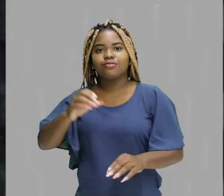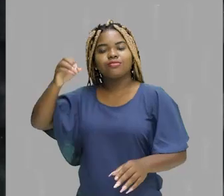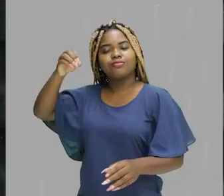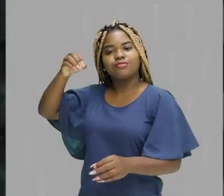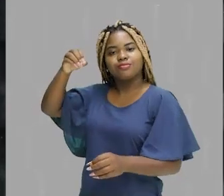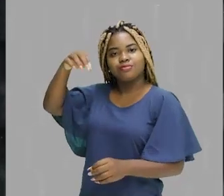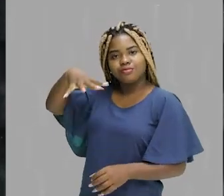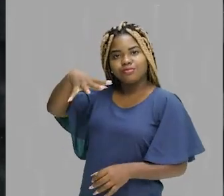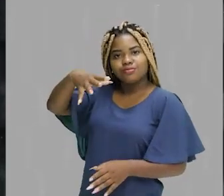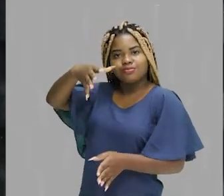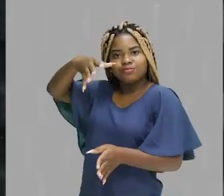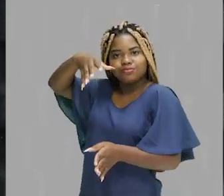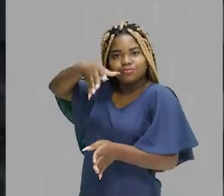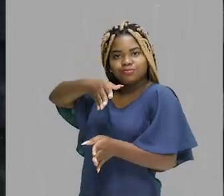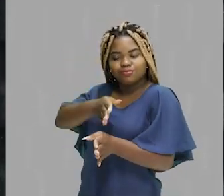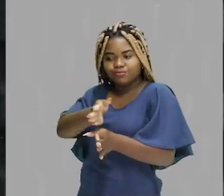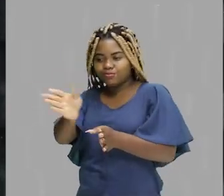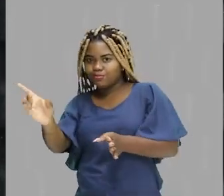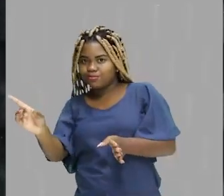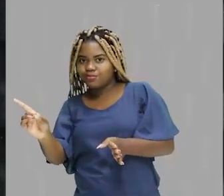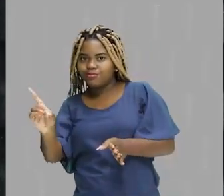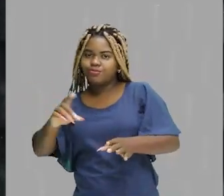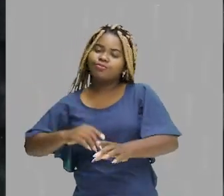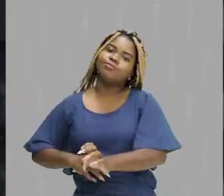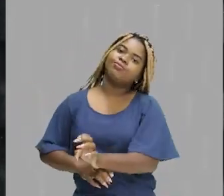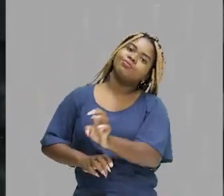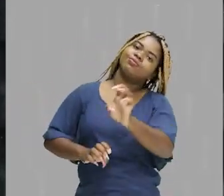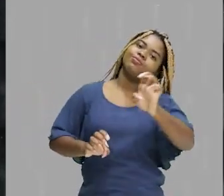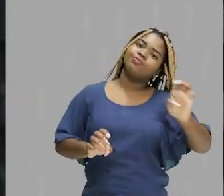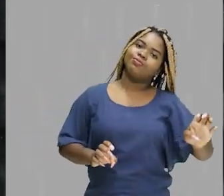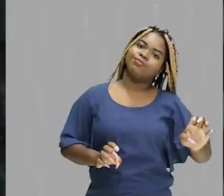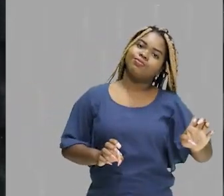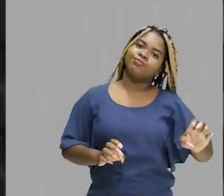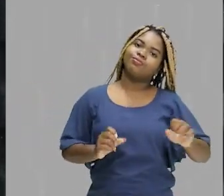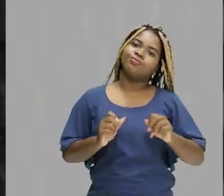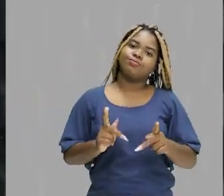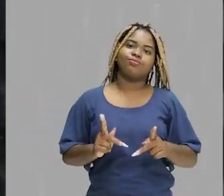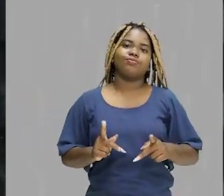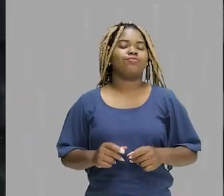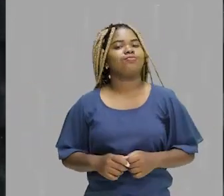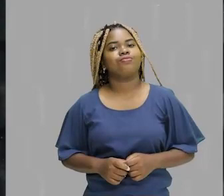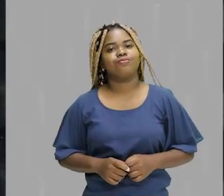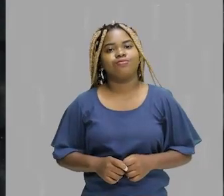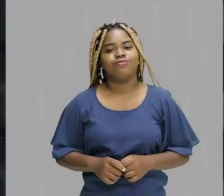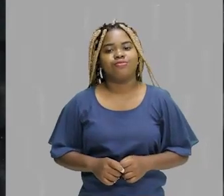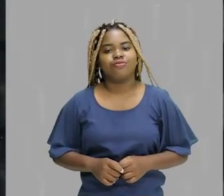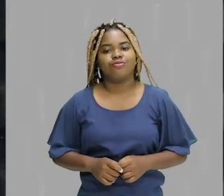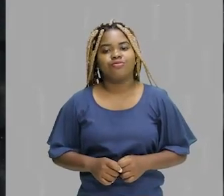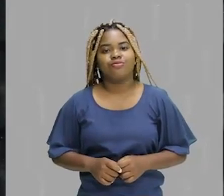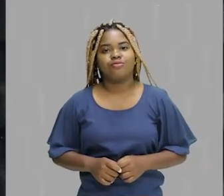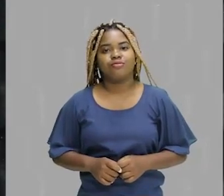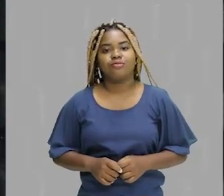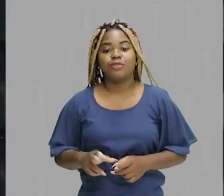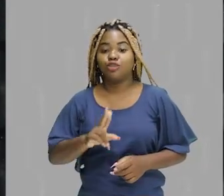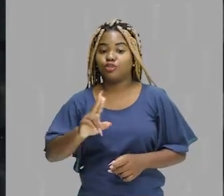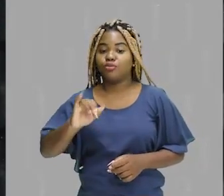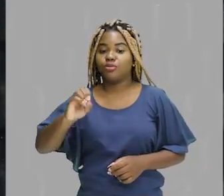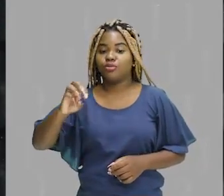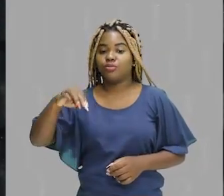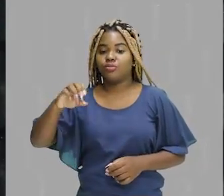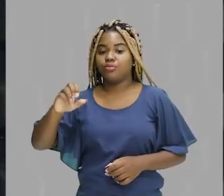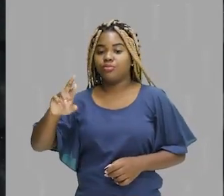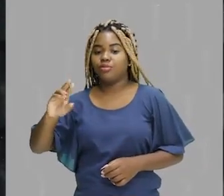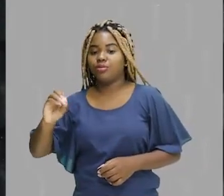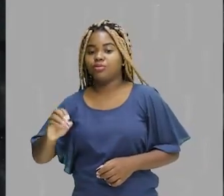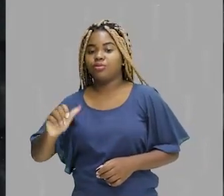luz polarizada. Um vai desviar para a direita e o outro vai desviar para a esquerda. Eles vão se chamar de isômeros ópticos